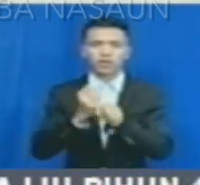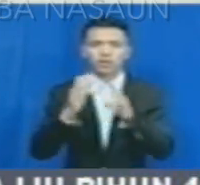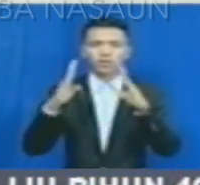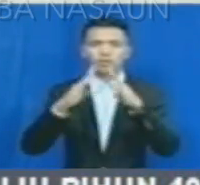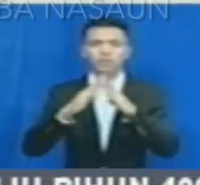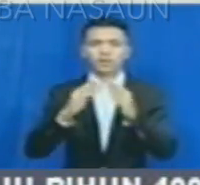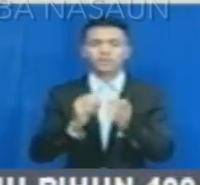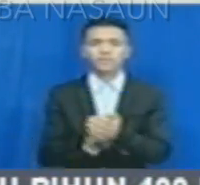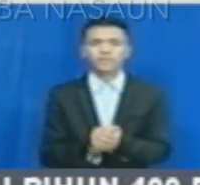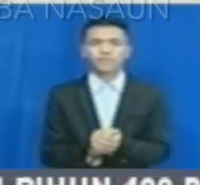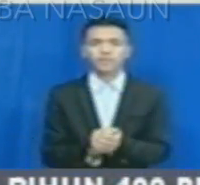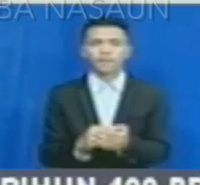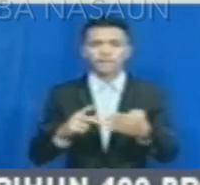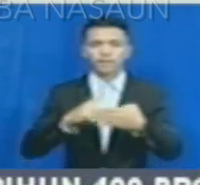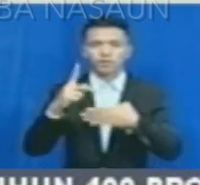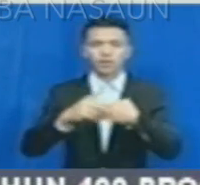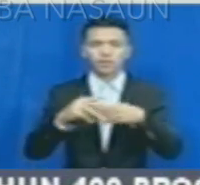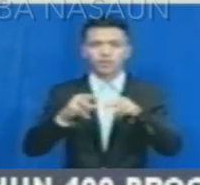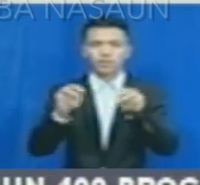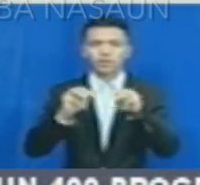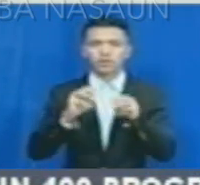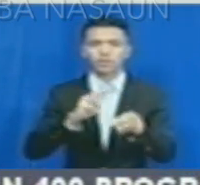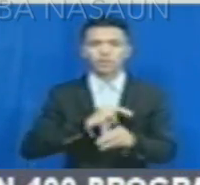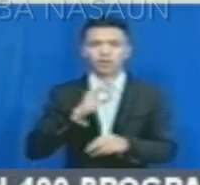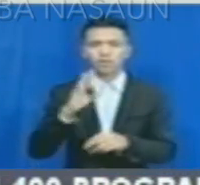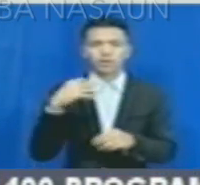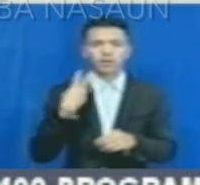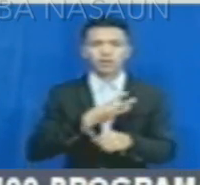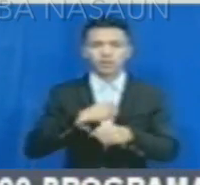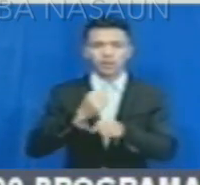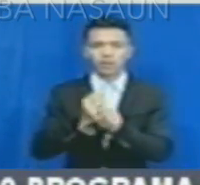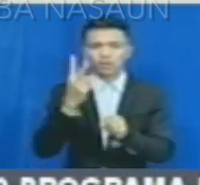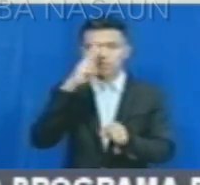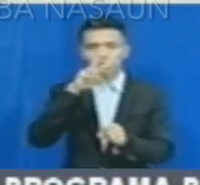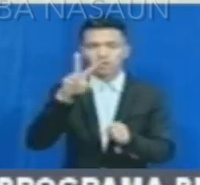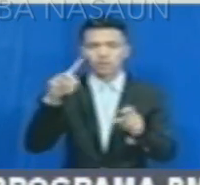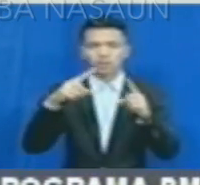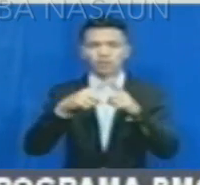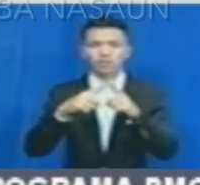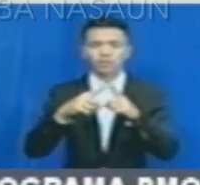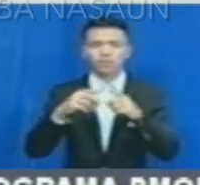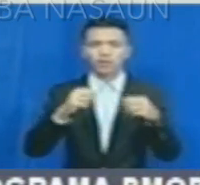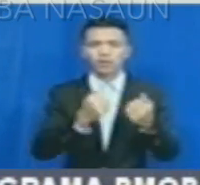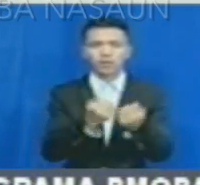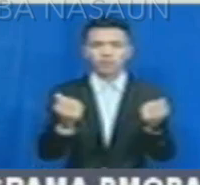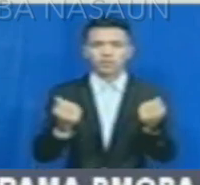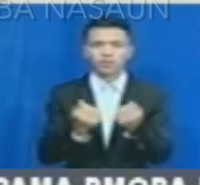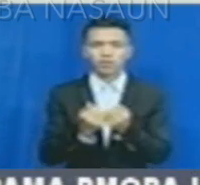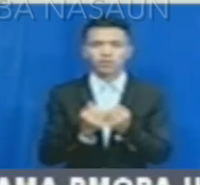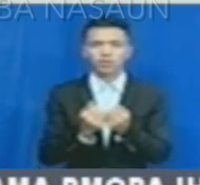programa Mão de Obra né, no município de Manufahi, aí está lá uma socialização para a senhora administradora posto Sira, a